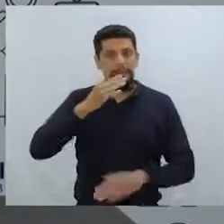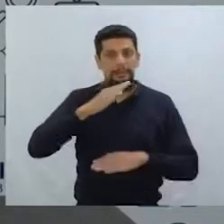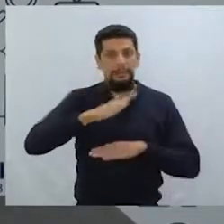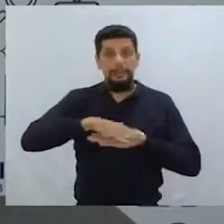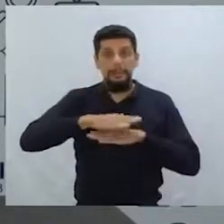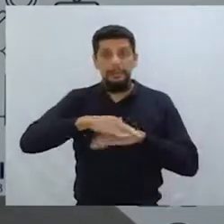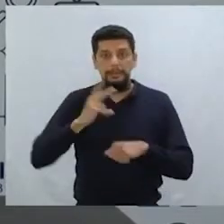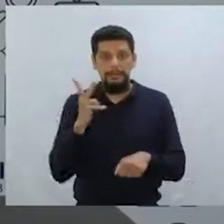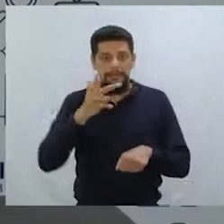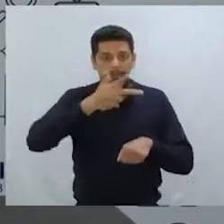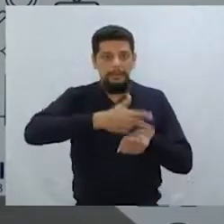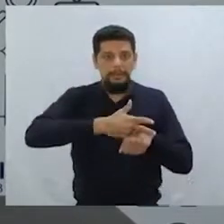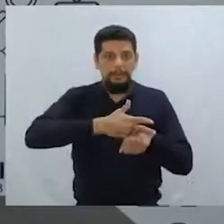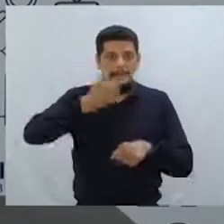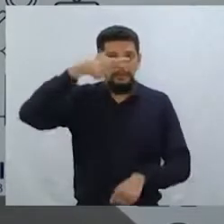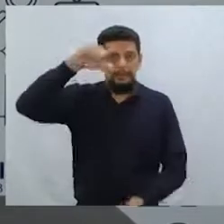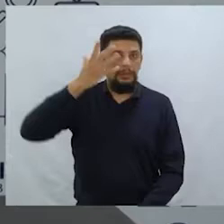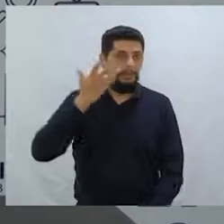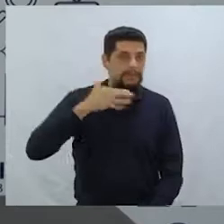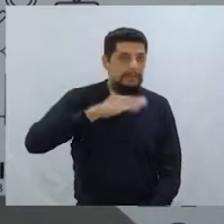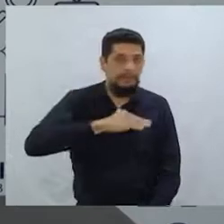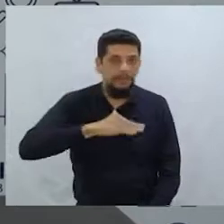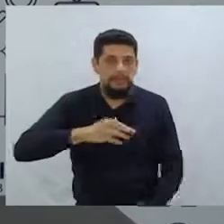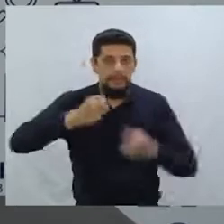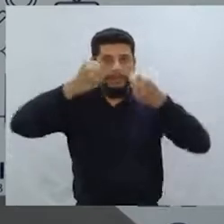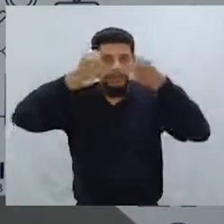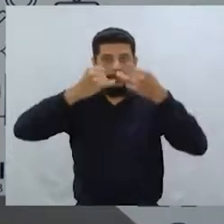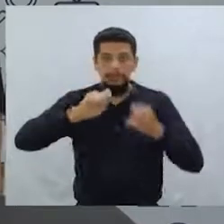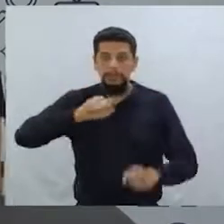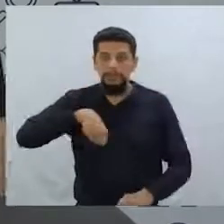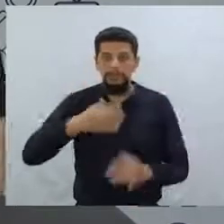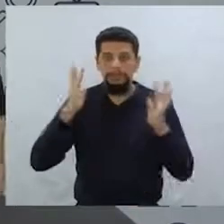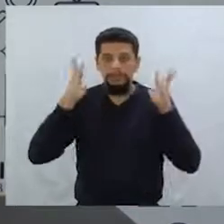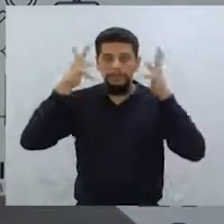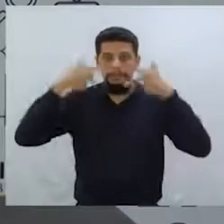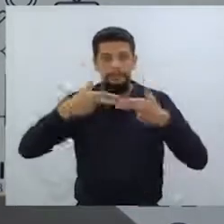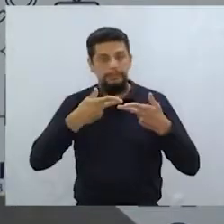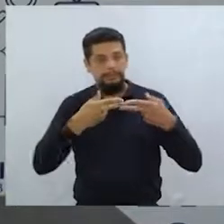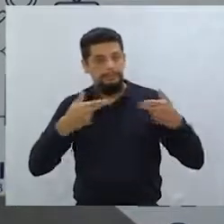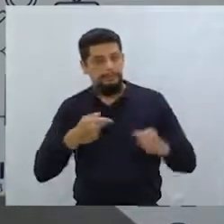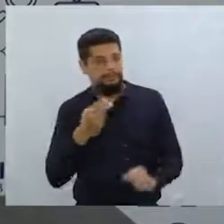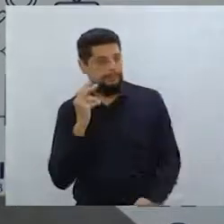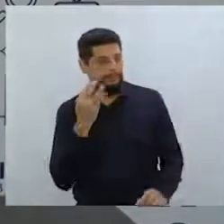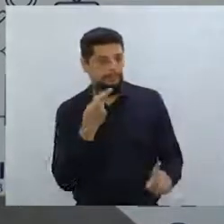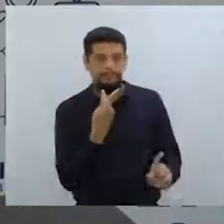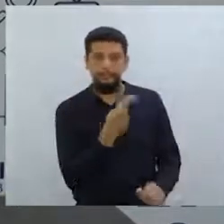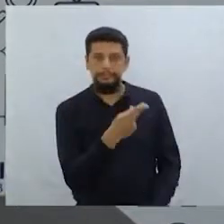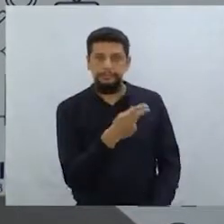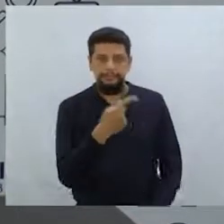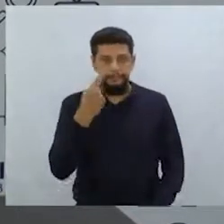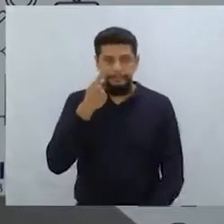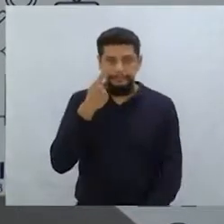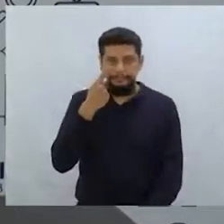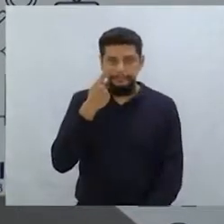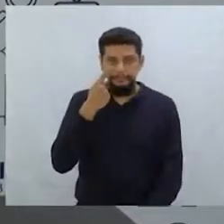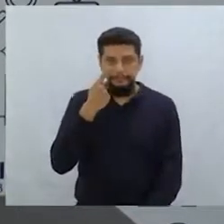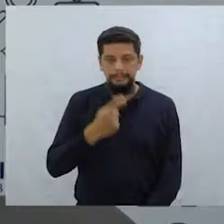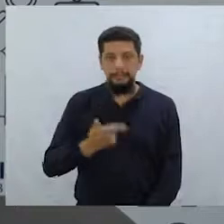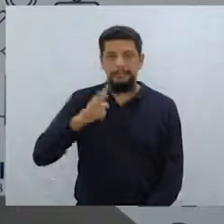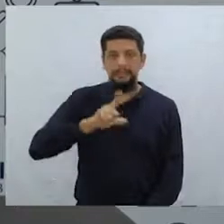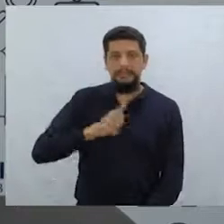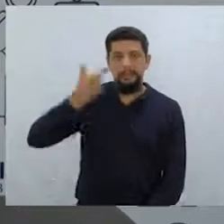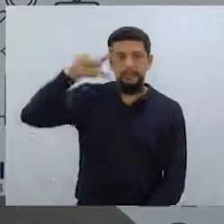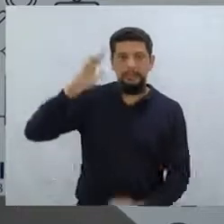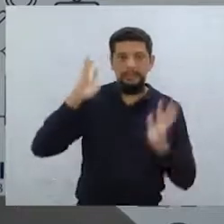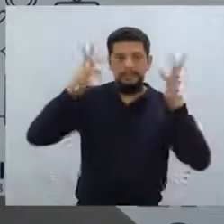ver mais um vídeo de uma outra criança que vai falar sobre o animalzinho de estimação dela. Prestem atenção aí, porque ele